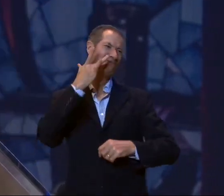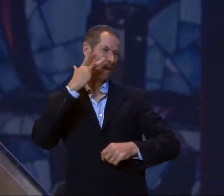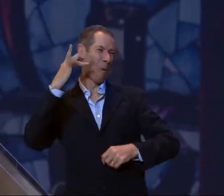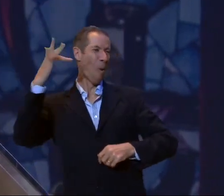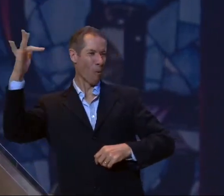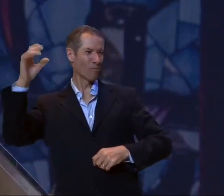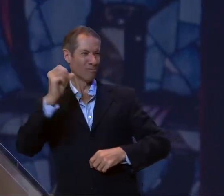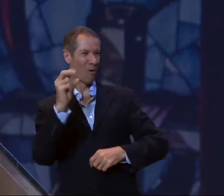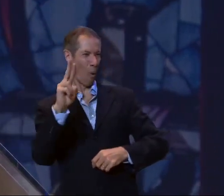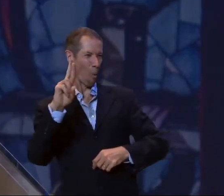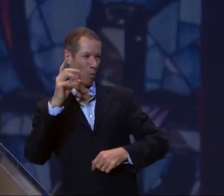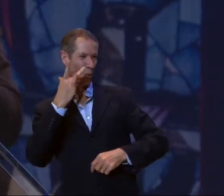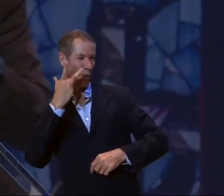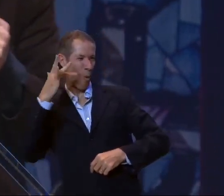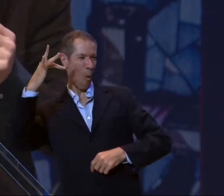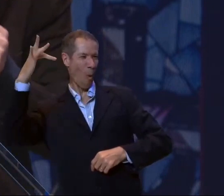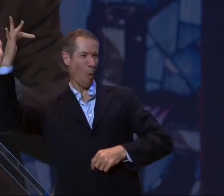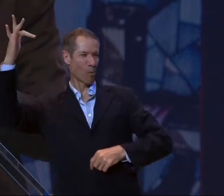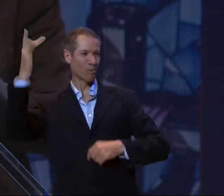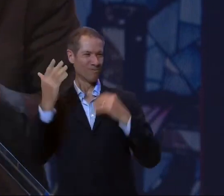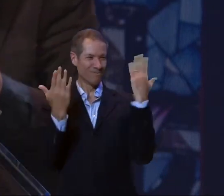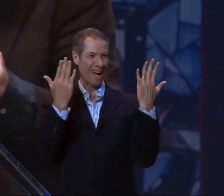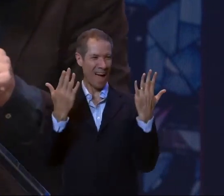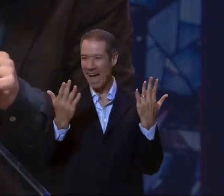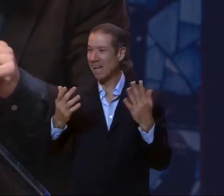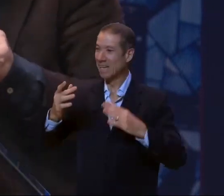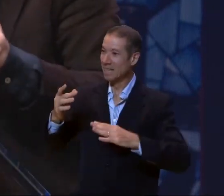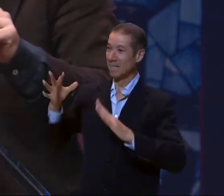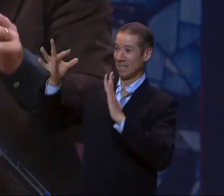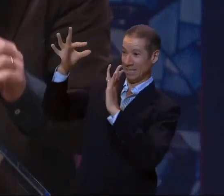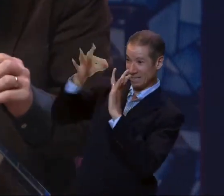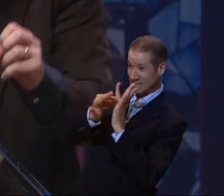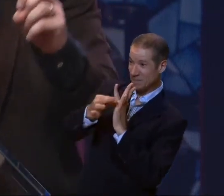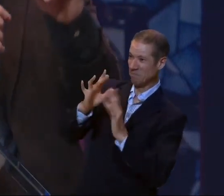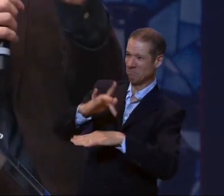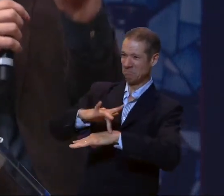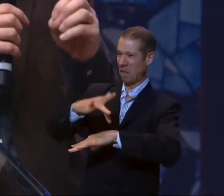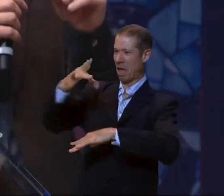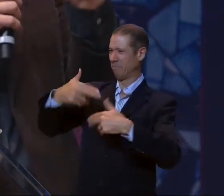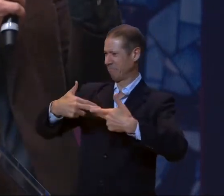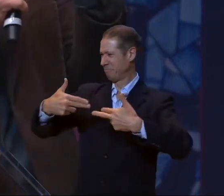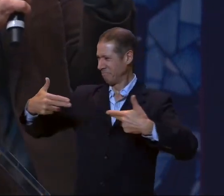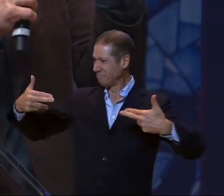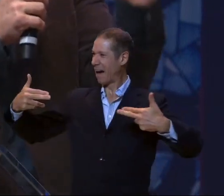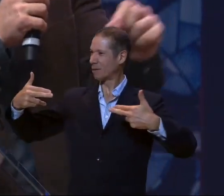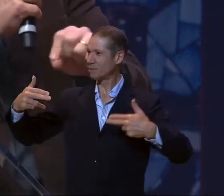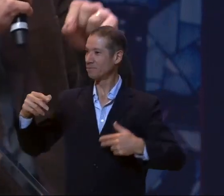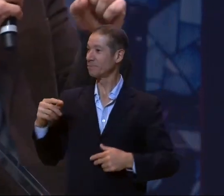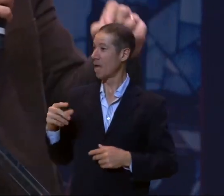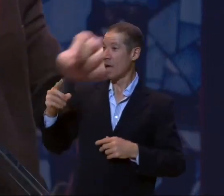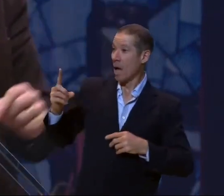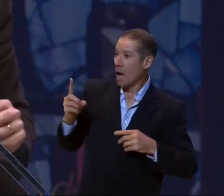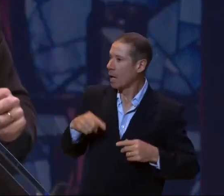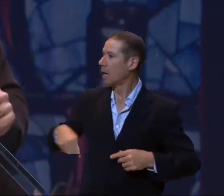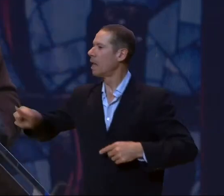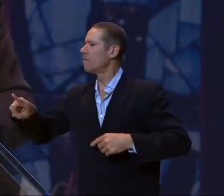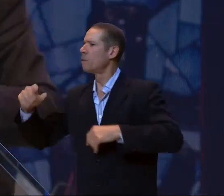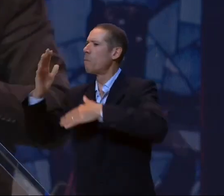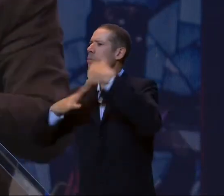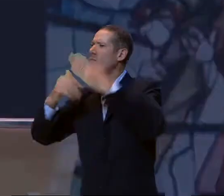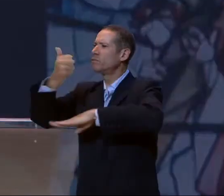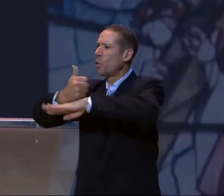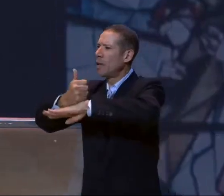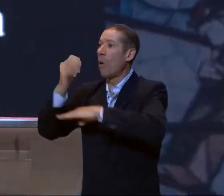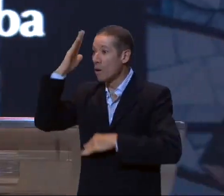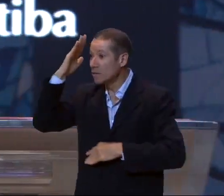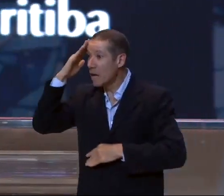nossos olhos. Mas o joalheiro é capaz de enxergar imperfeições que nós não somos capazes.